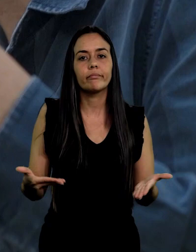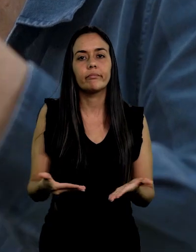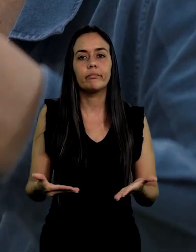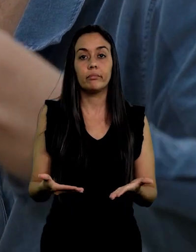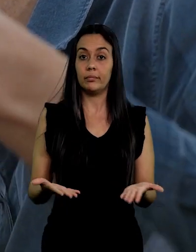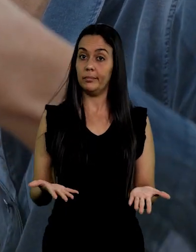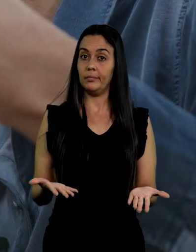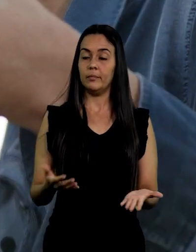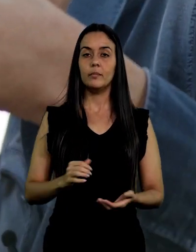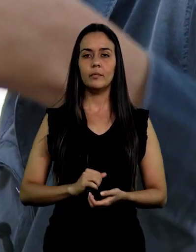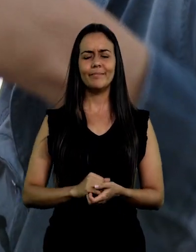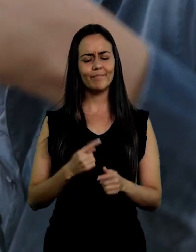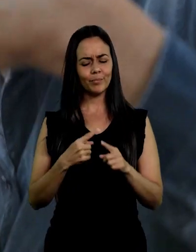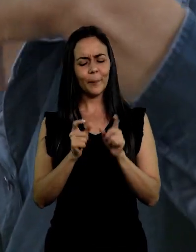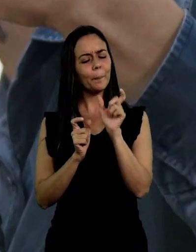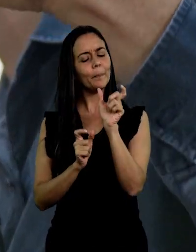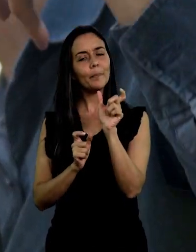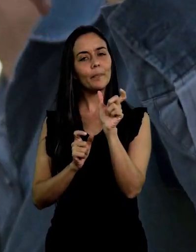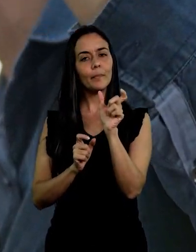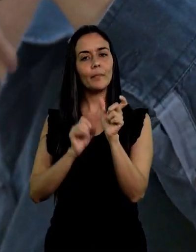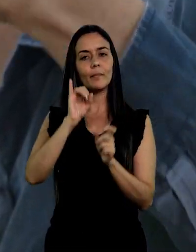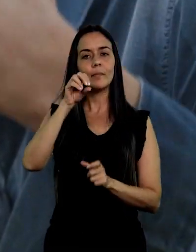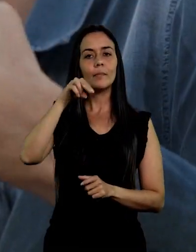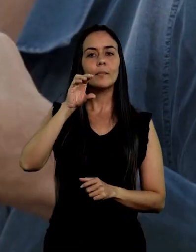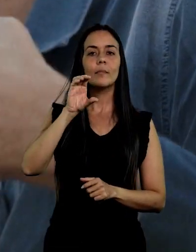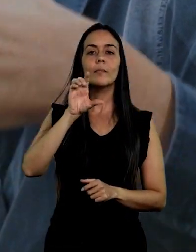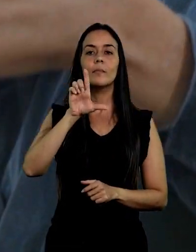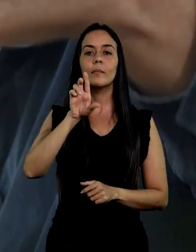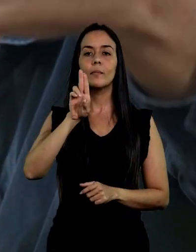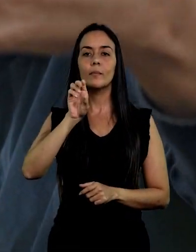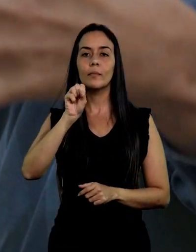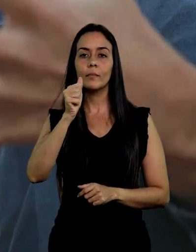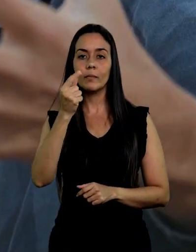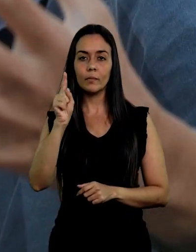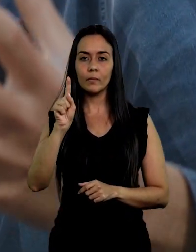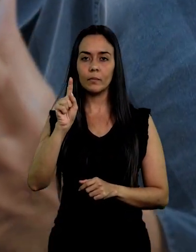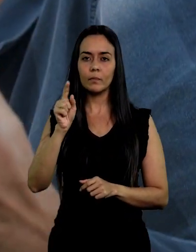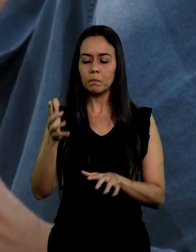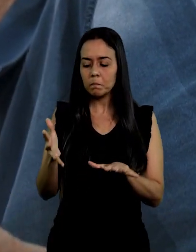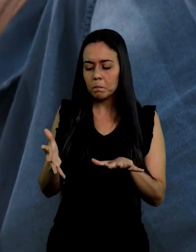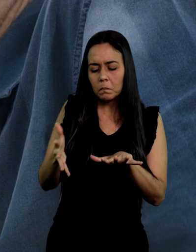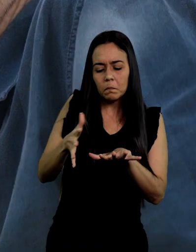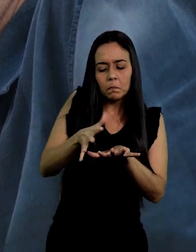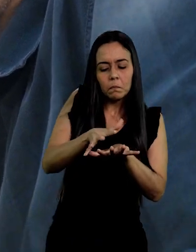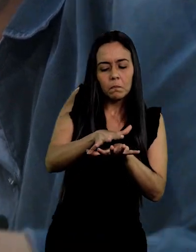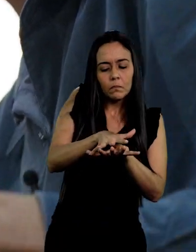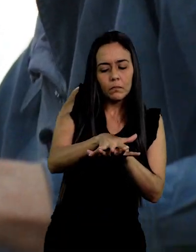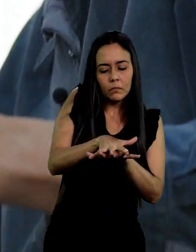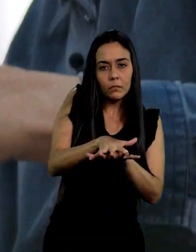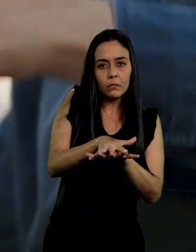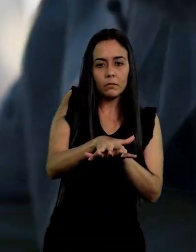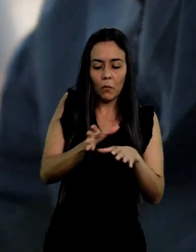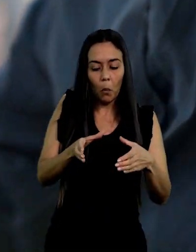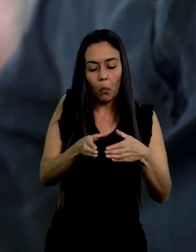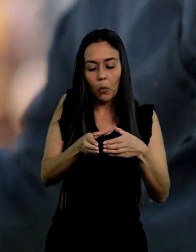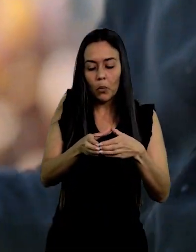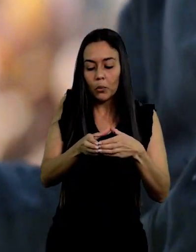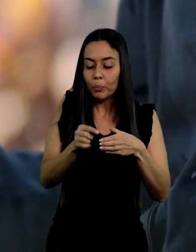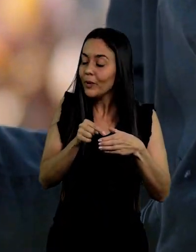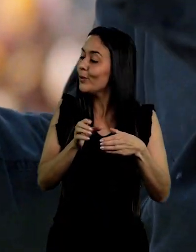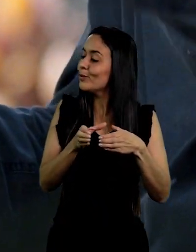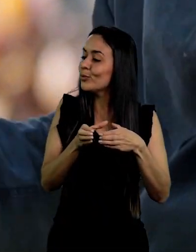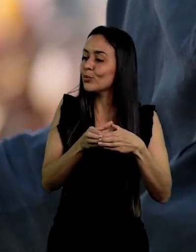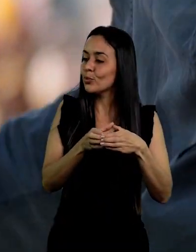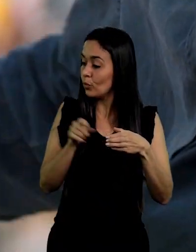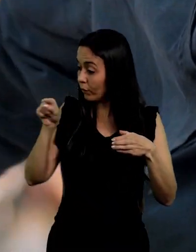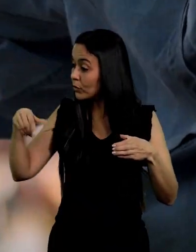Porque incluir, eu acho que está embutido no conceito de incluir, você botar tudo num grupinho, né? Tipo, o que está de fora, vem aqui